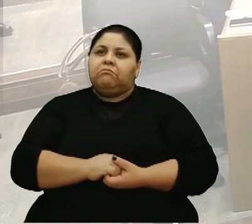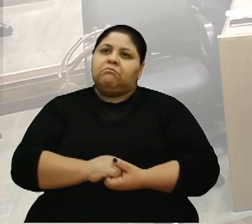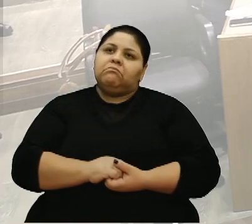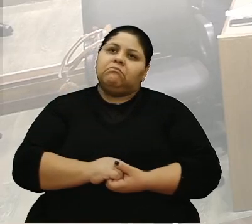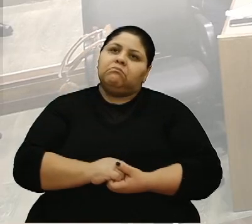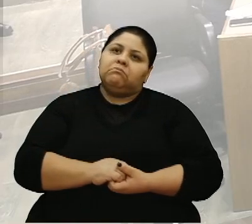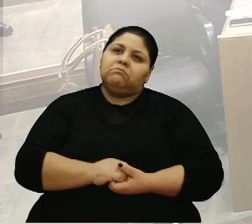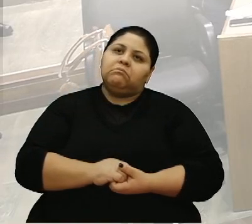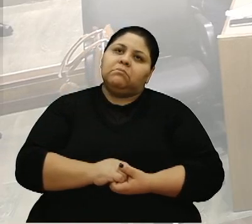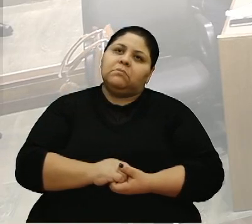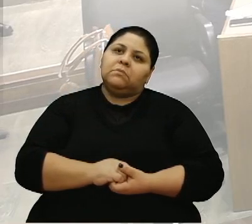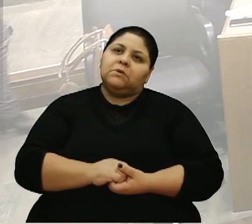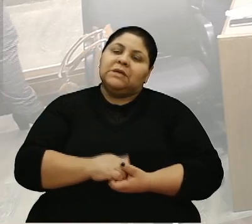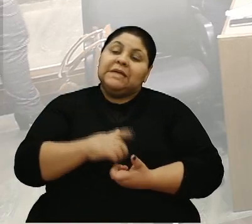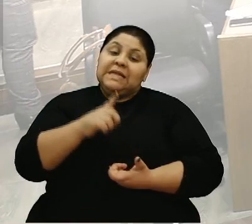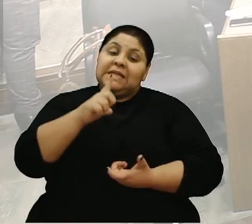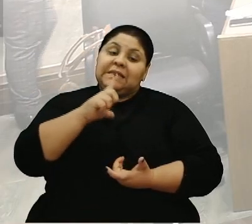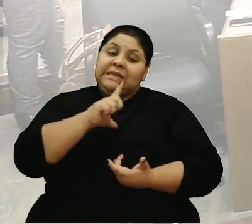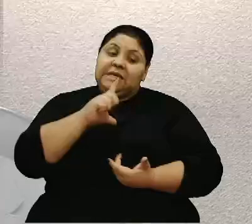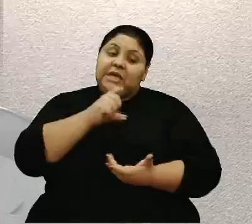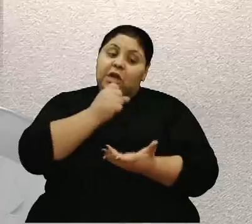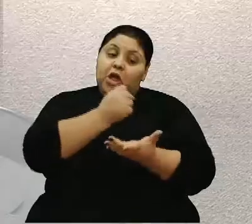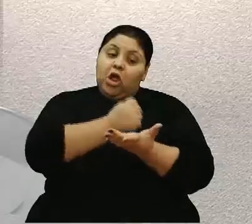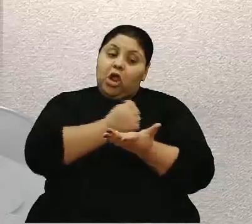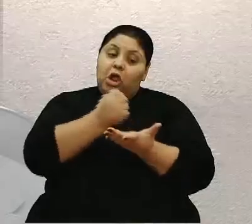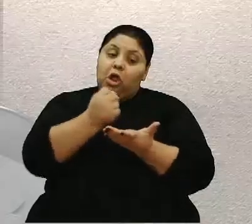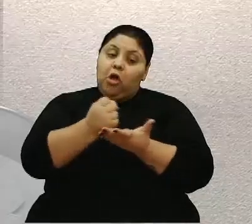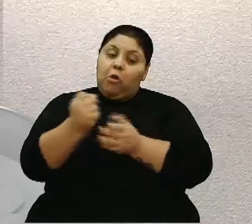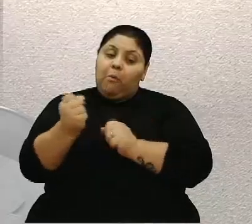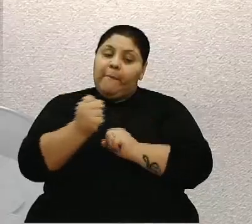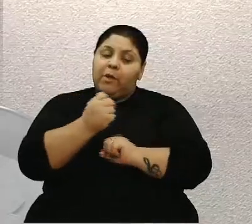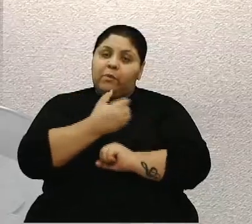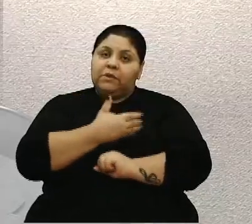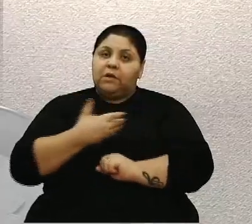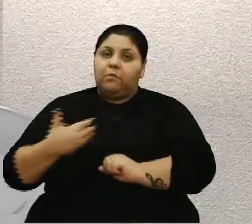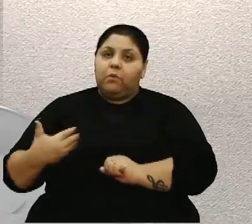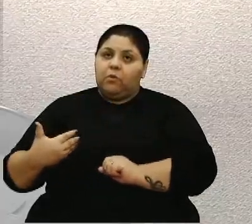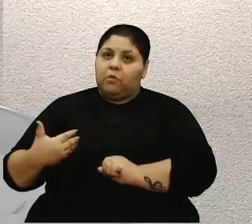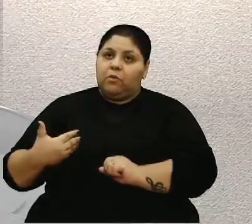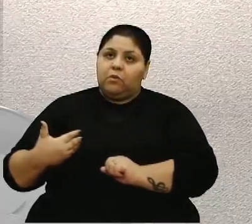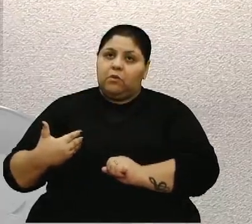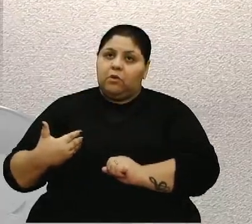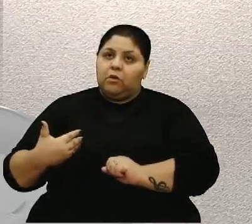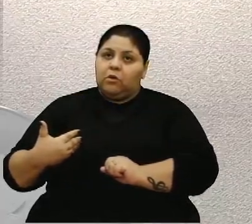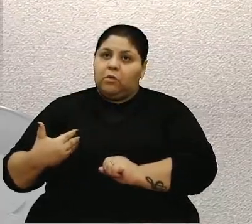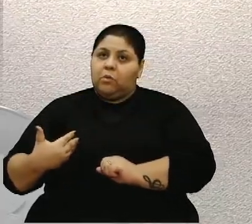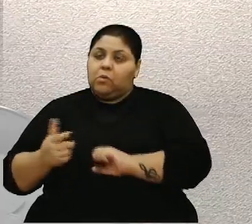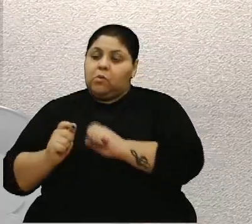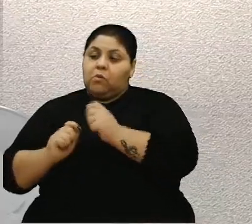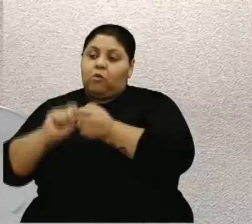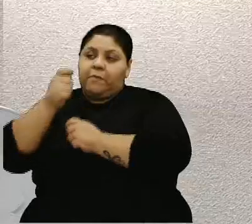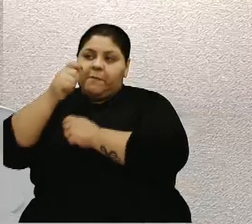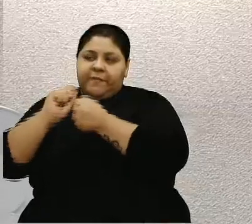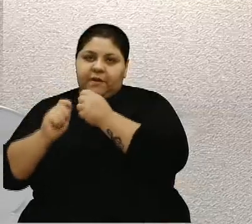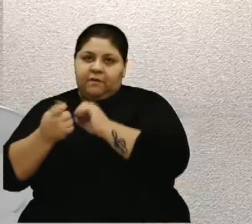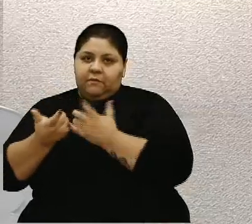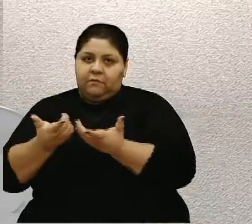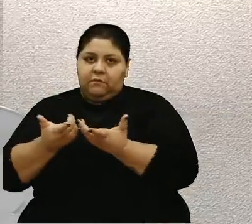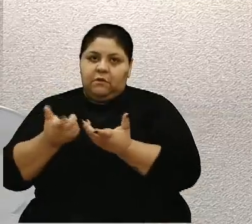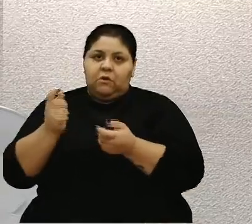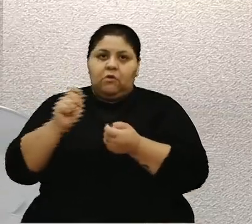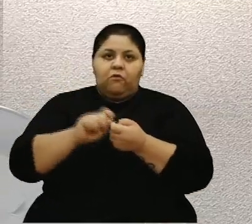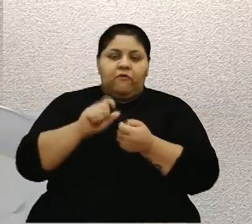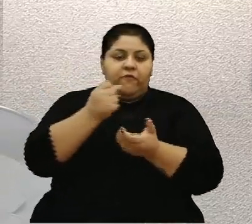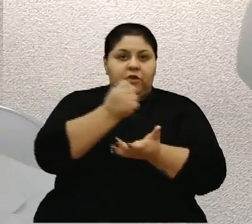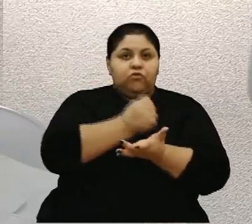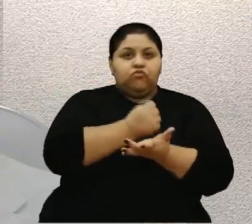havendo um contrato feito pelo poder público com uma empresa, foi feito um